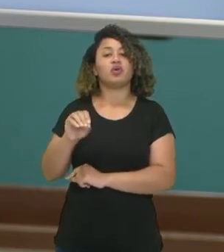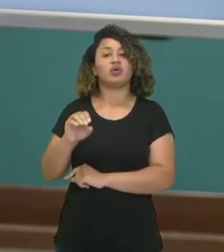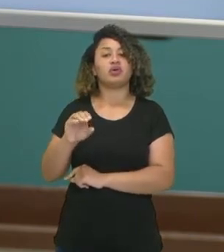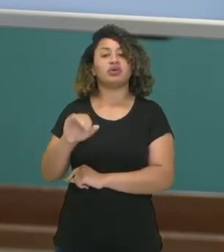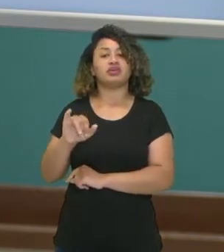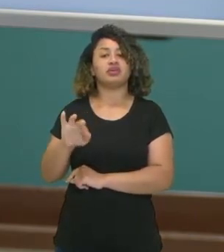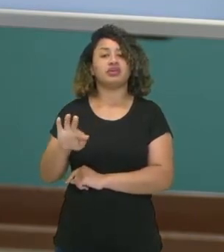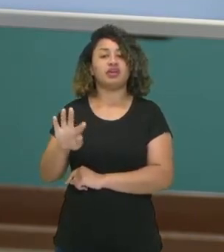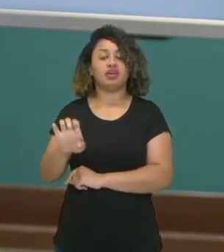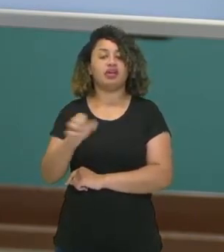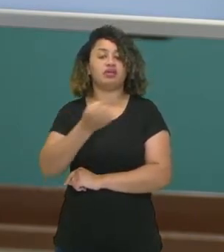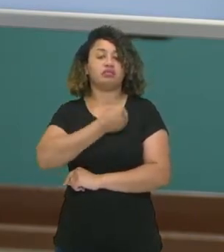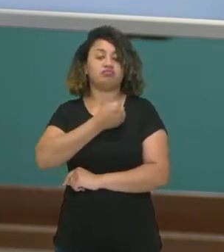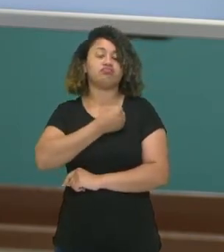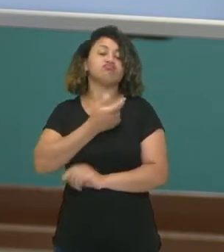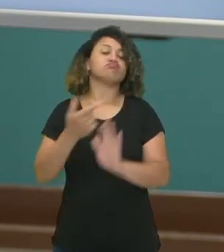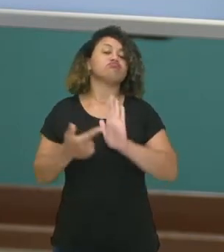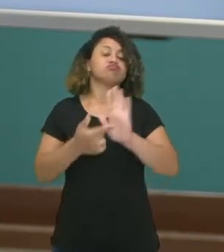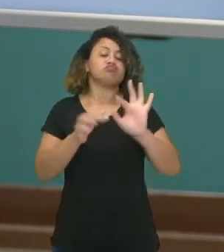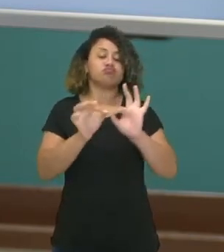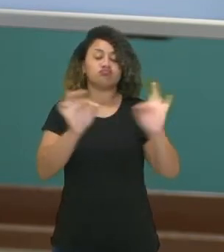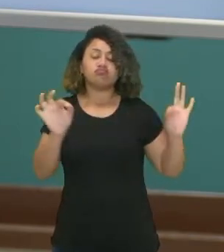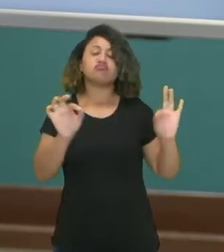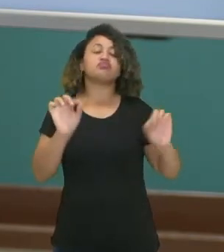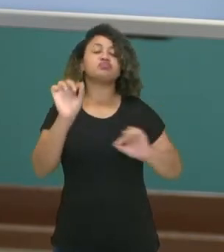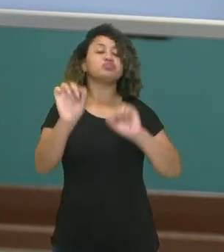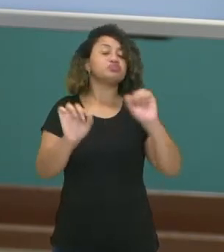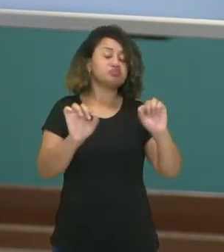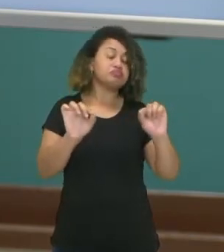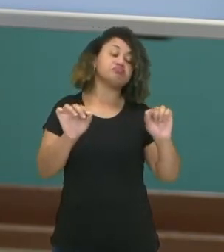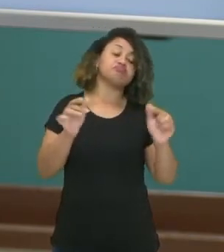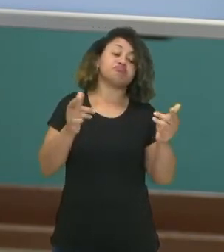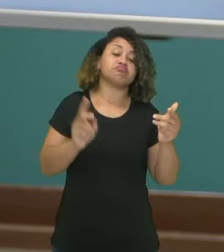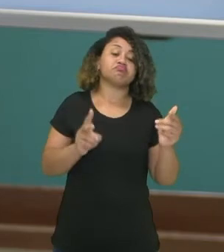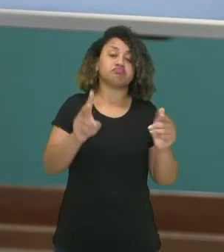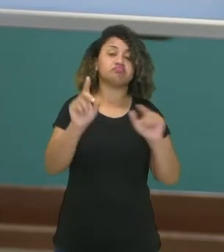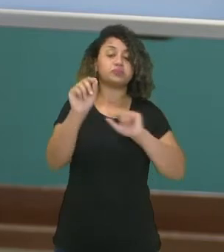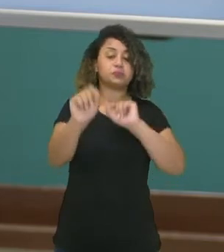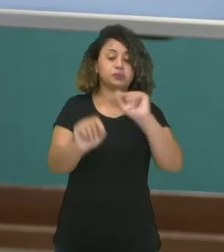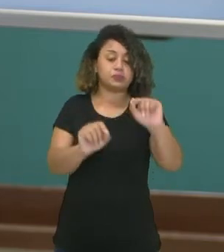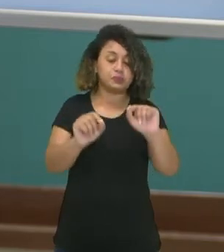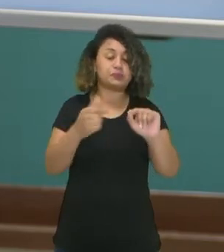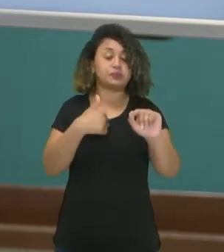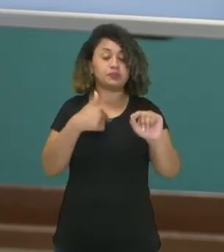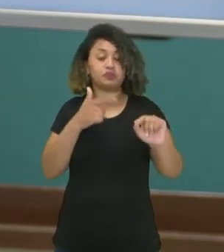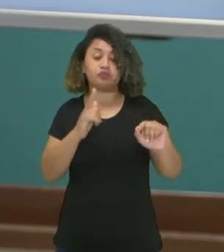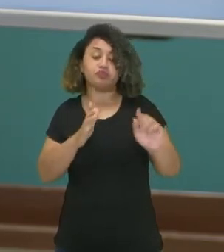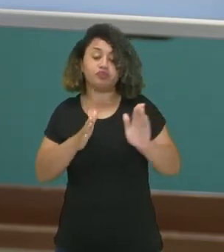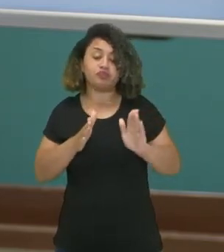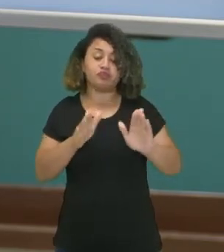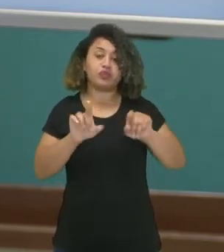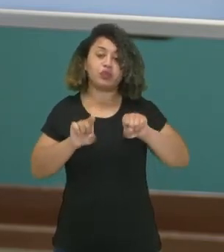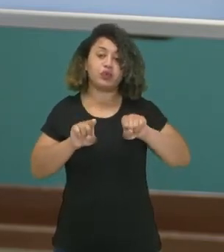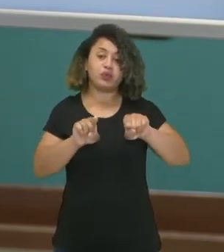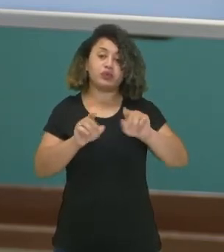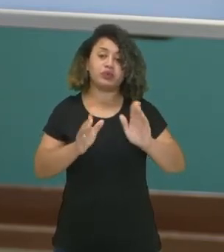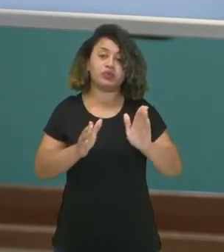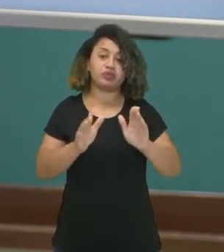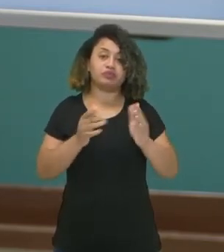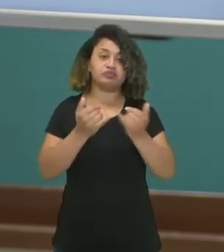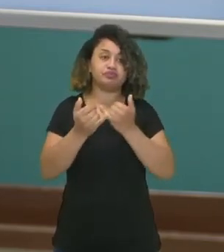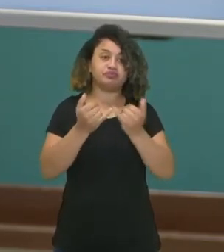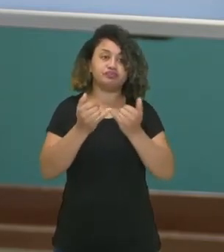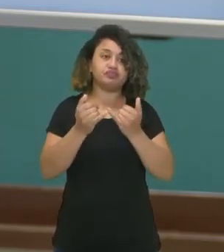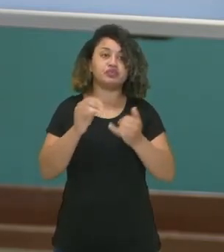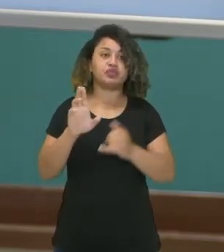vão expressar essas medidas sempre tomadas na mesma unidade, ok?